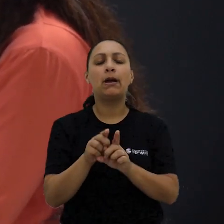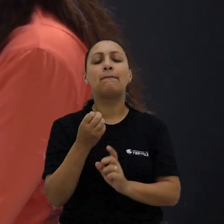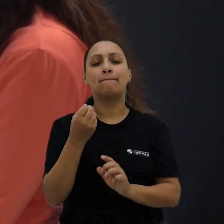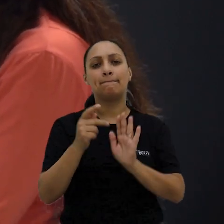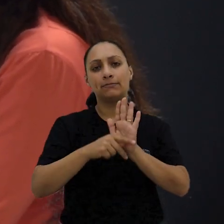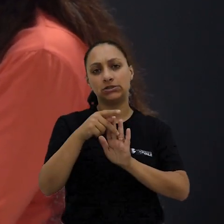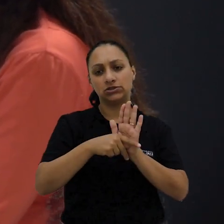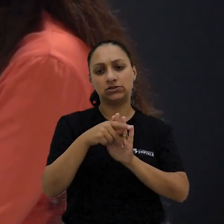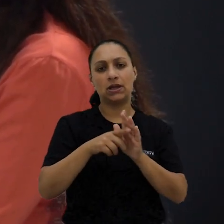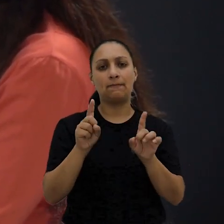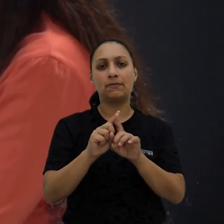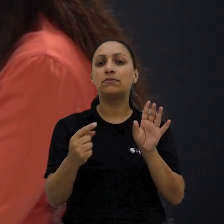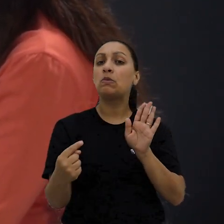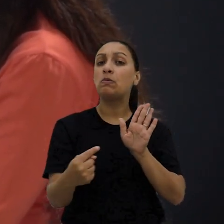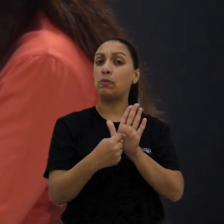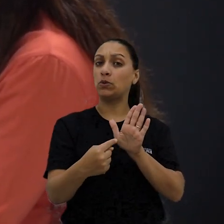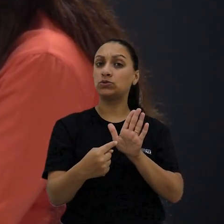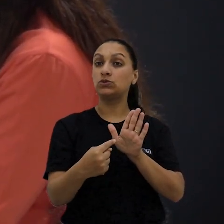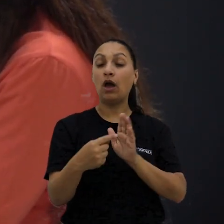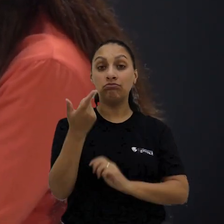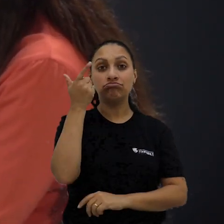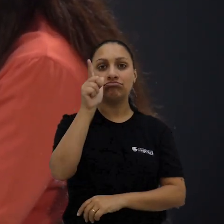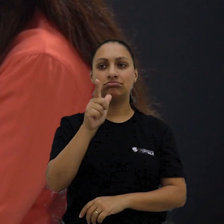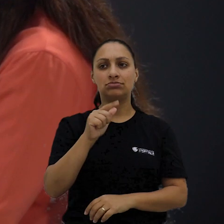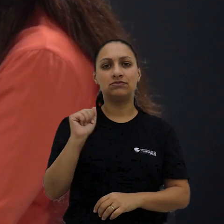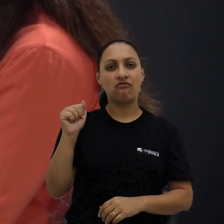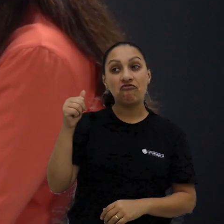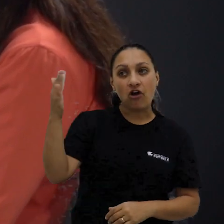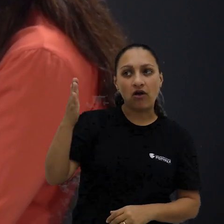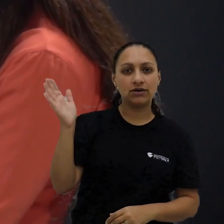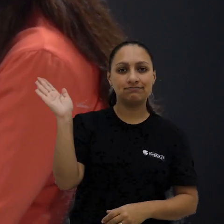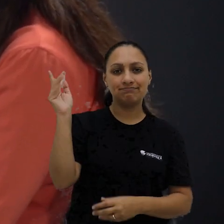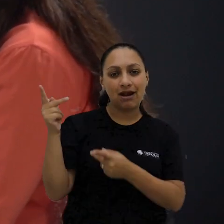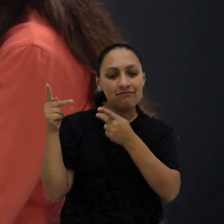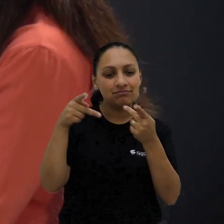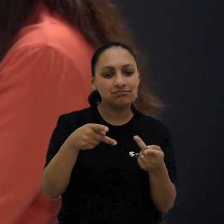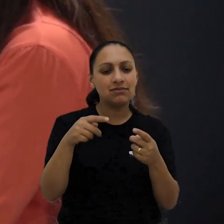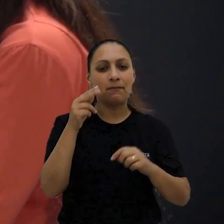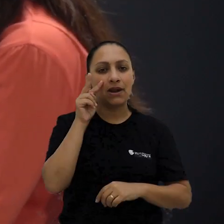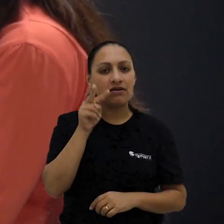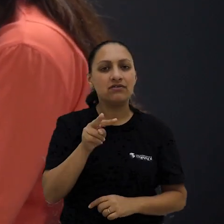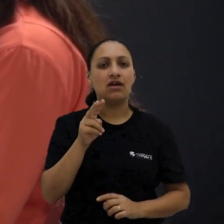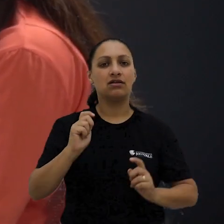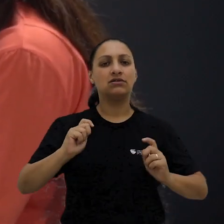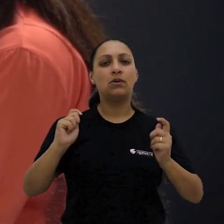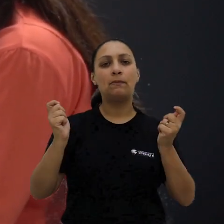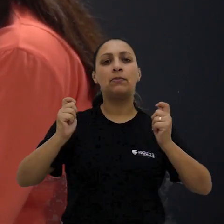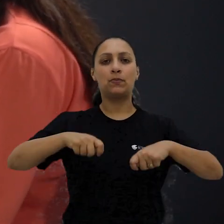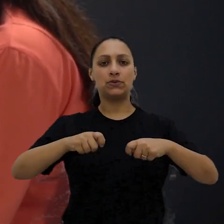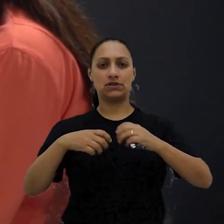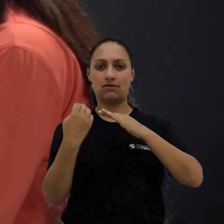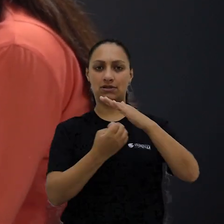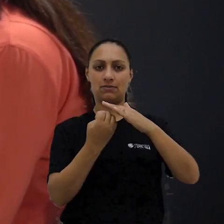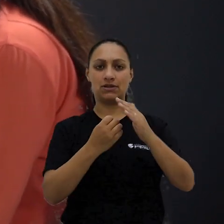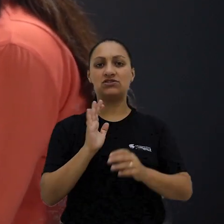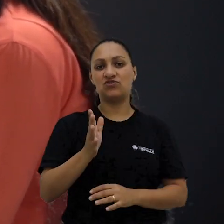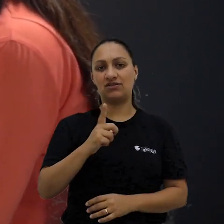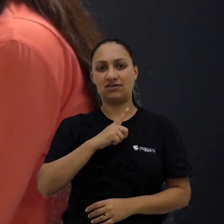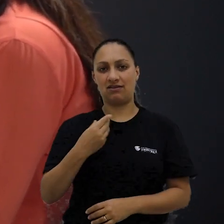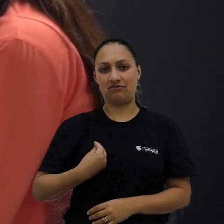Mas esses são pontos que a gente consegue trazer o pessoal de fora também para ver o potencial das empresas que a gente tem aqui